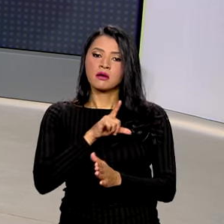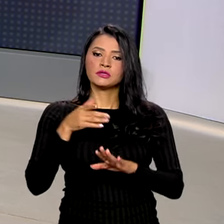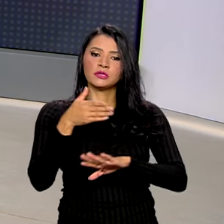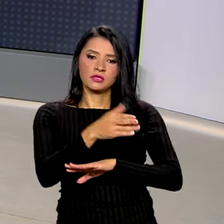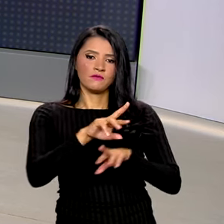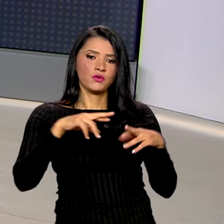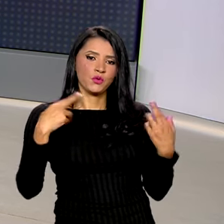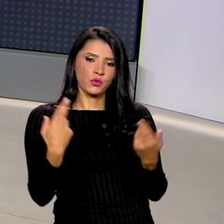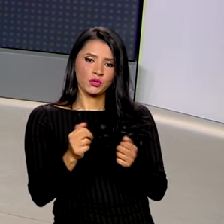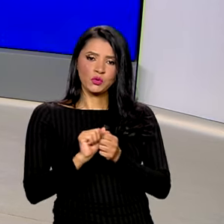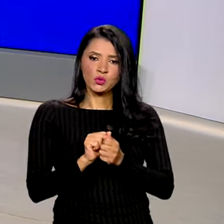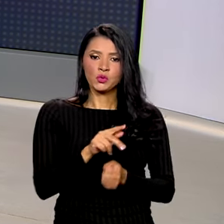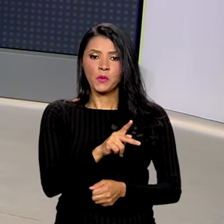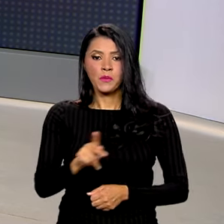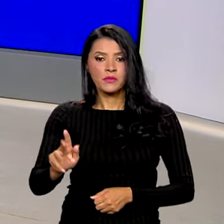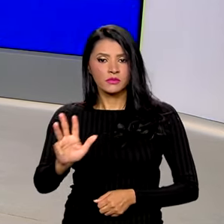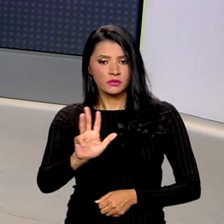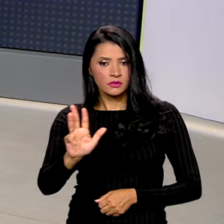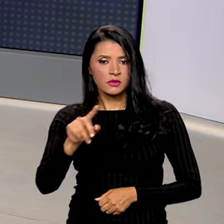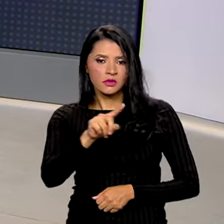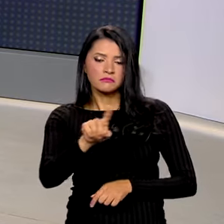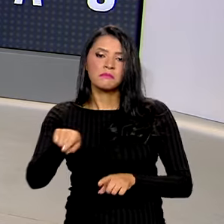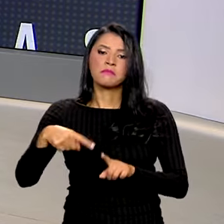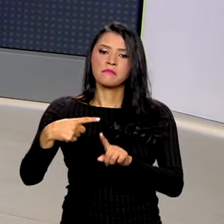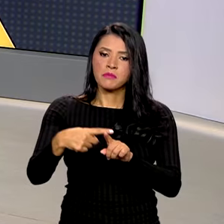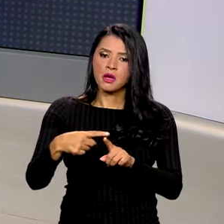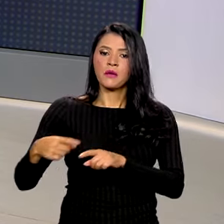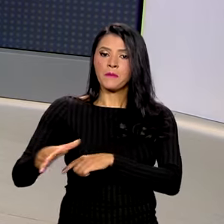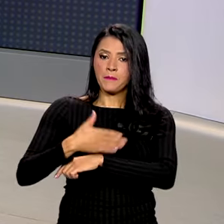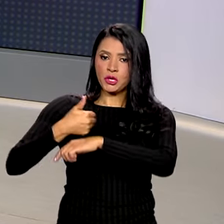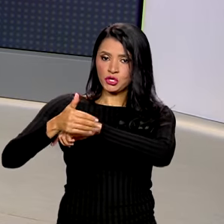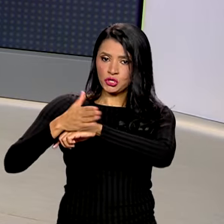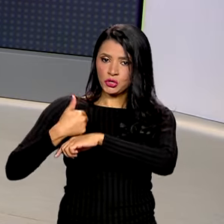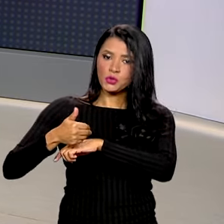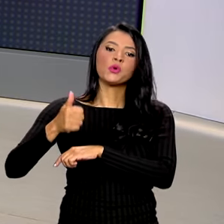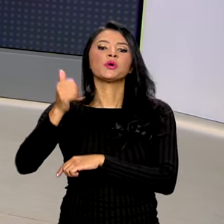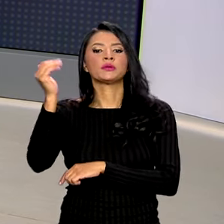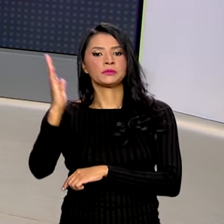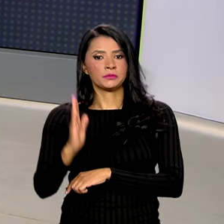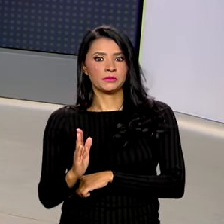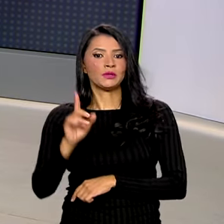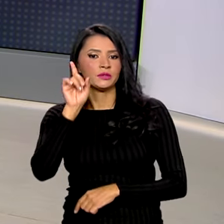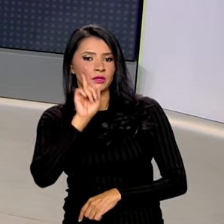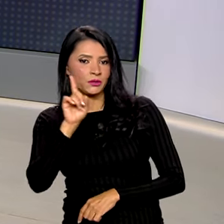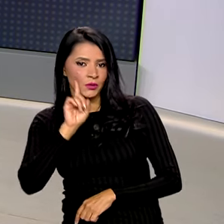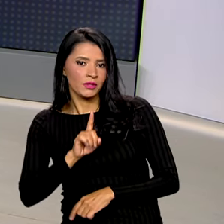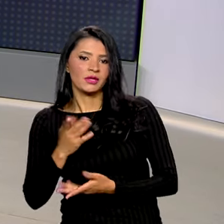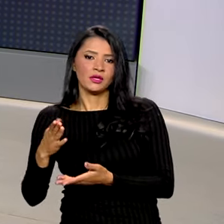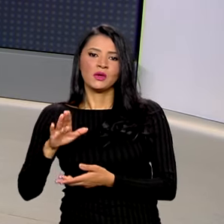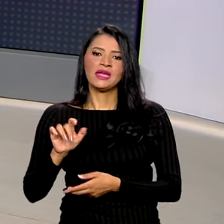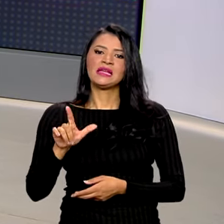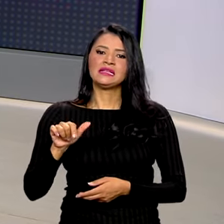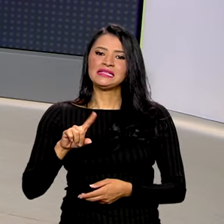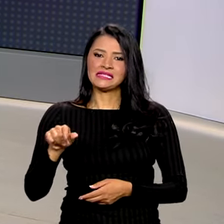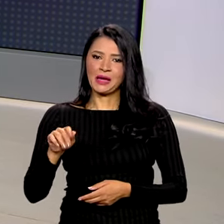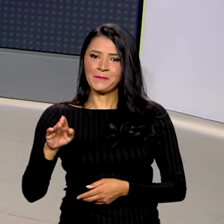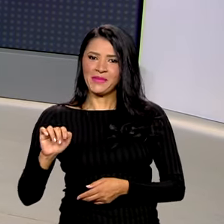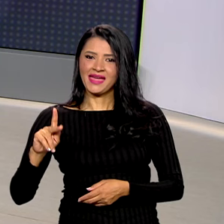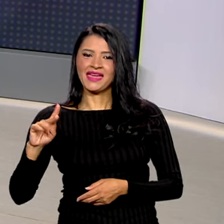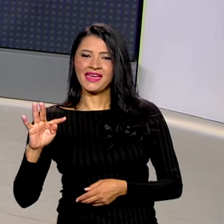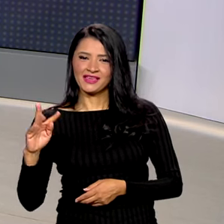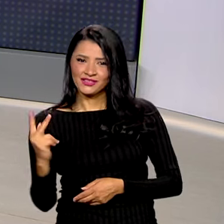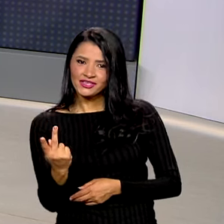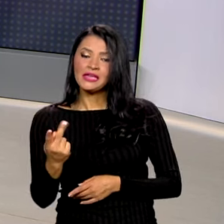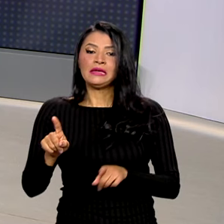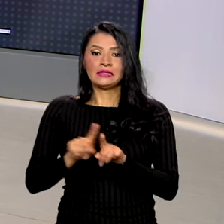esteve reunida com o presidente Lula, com a embaixadora dos Estados Unidos no Brasil, Elizabeth Bagley, e também com o